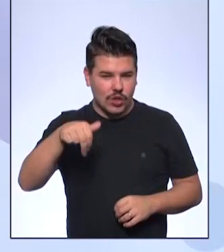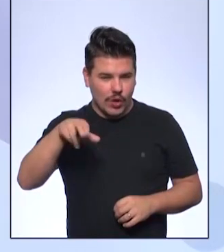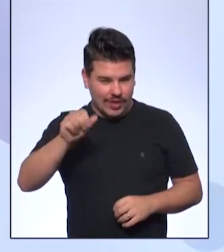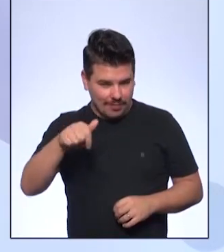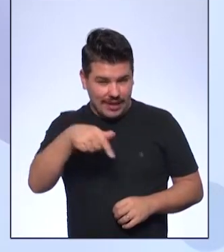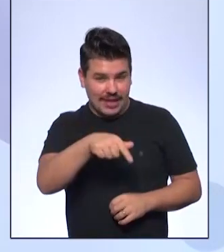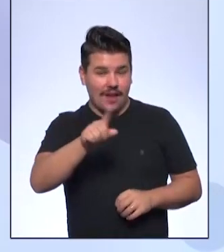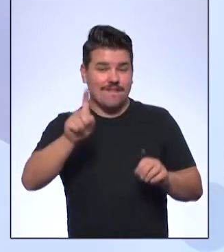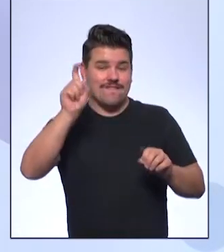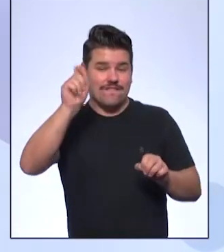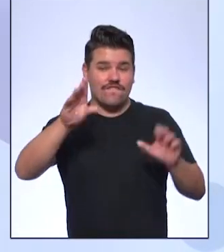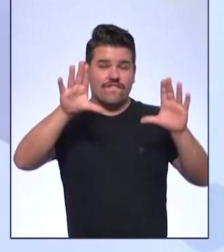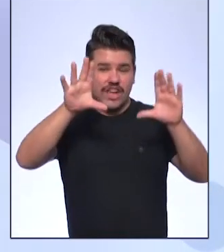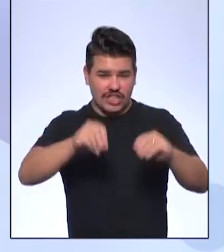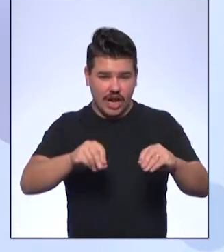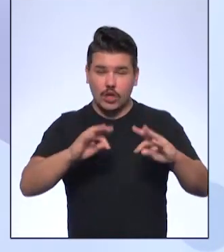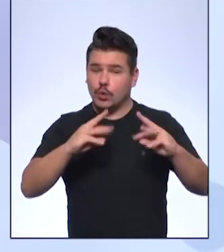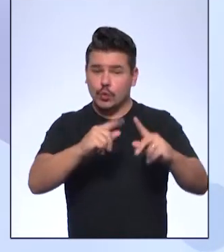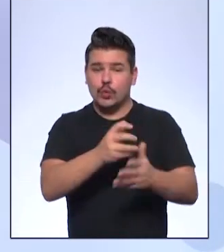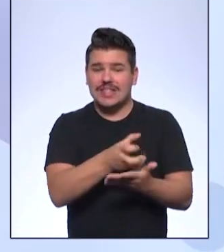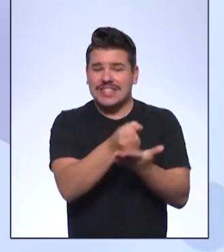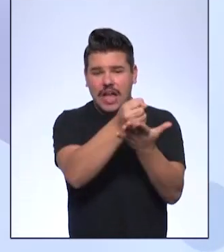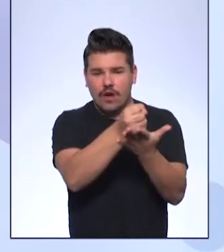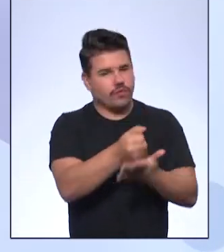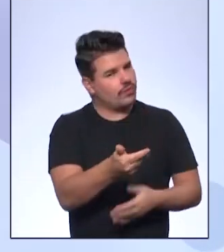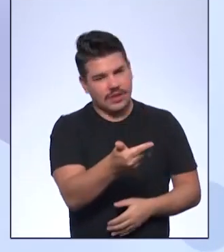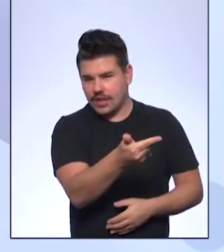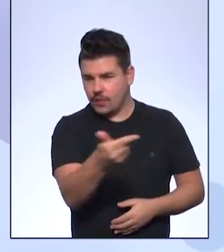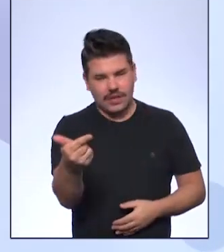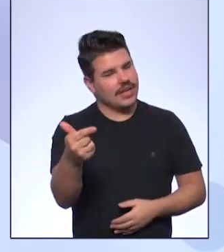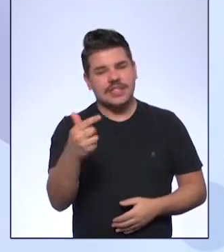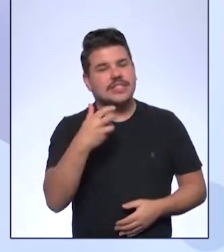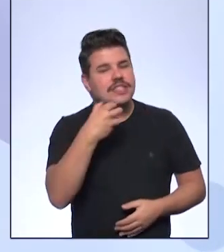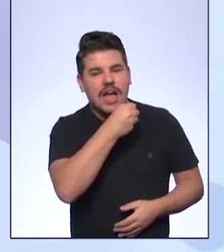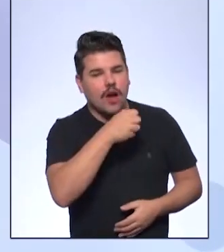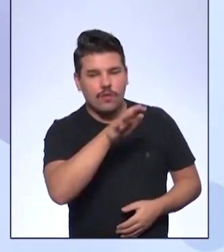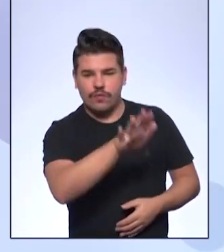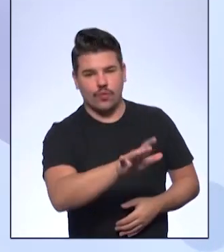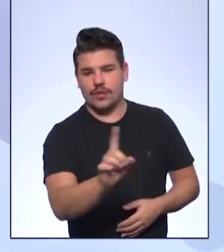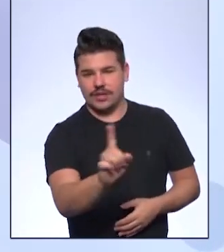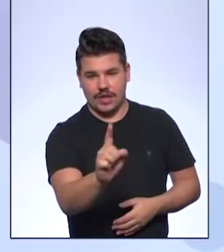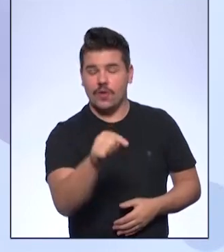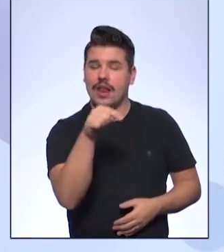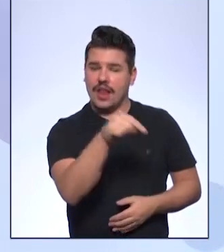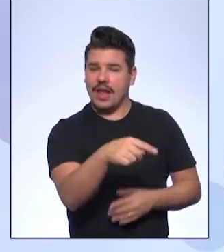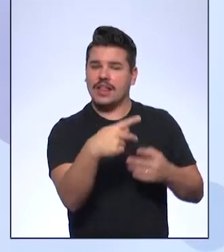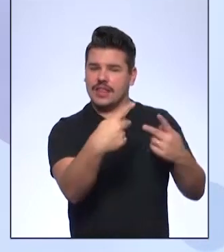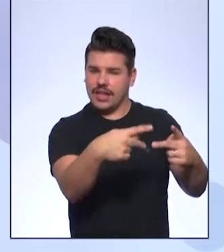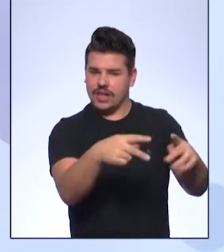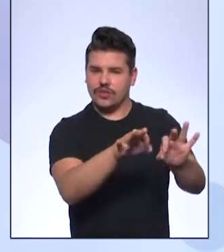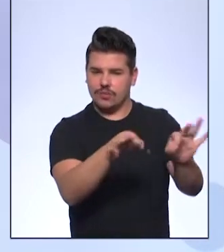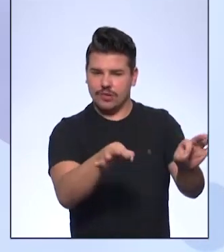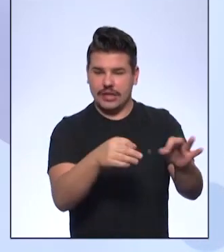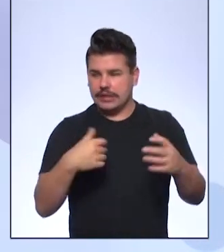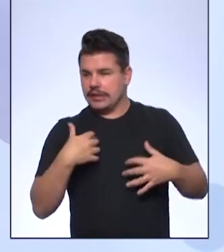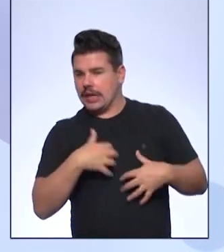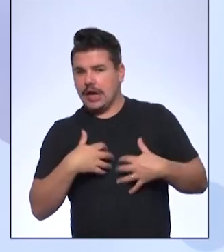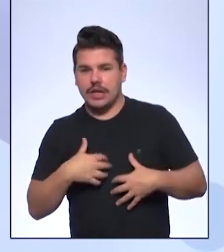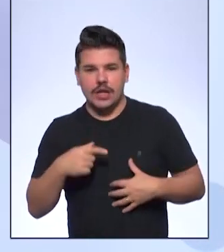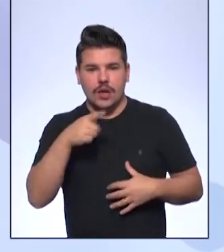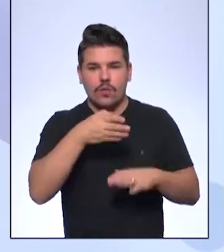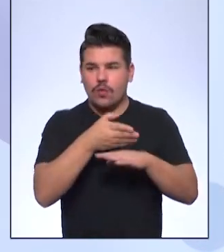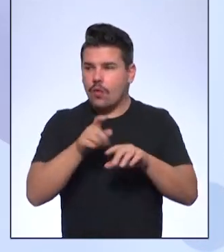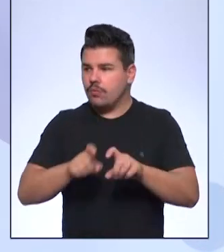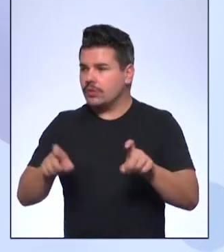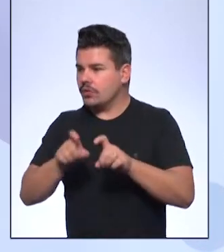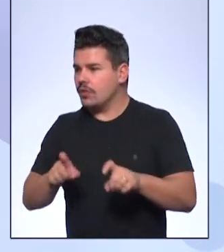aquela janela, nada daquilo vai ficar salvo. Então, eu posso usar as minhas coisas, as minhas senhas, sem ficar neurótica, tipo, eu saí